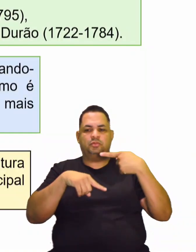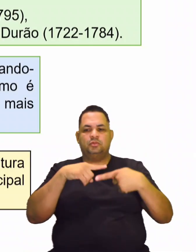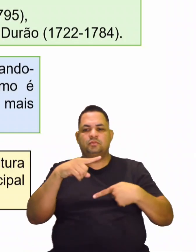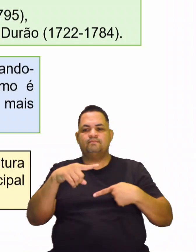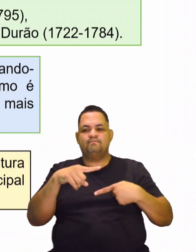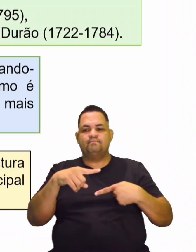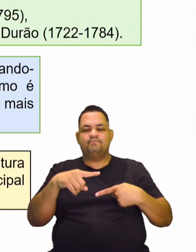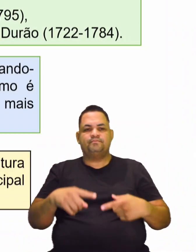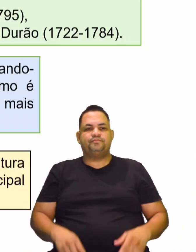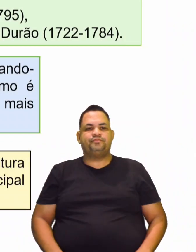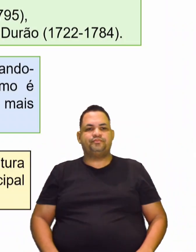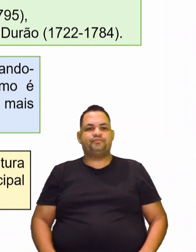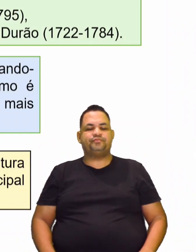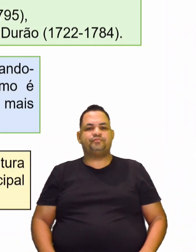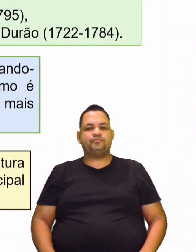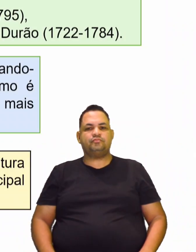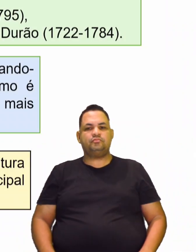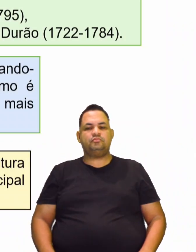Seguindo aqui,